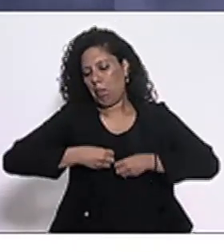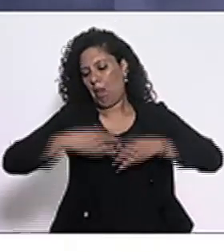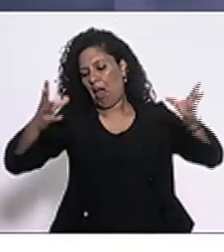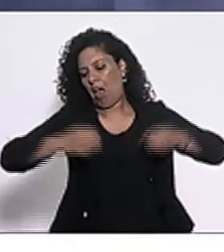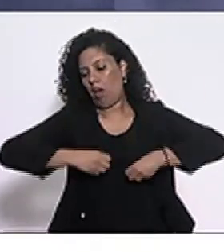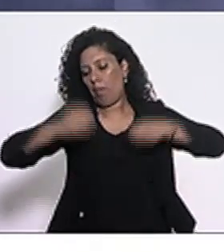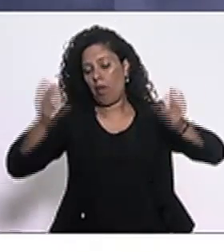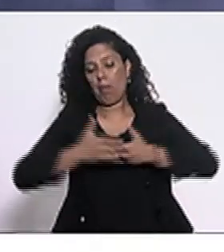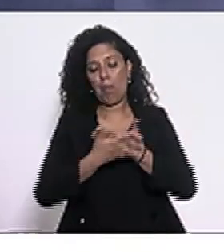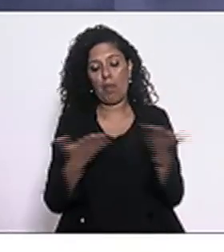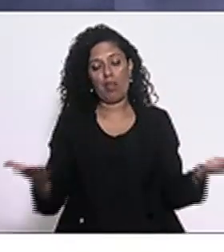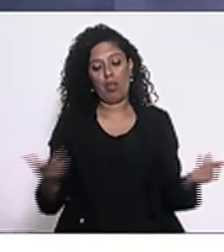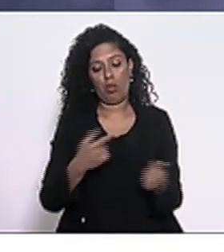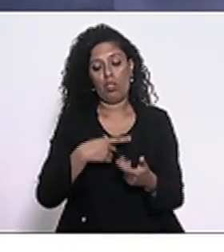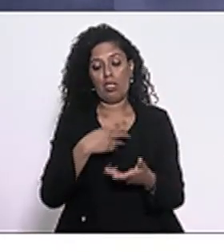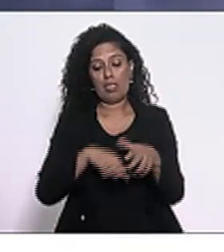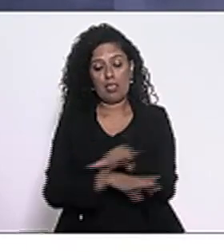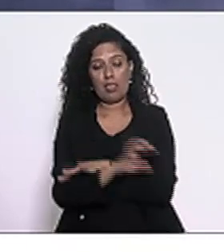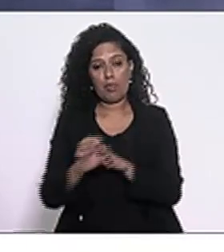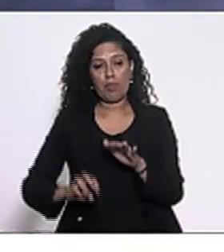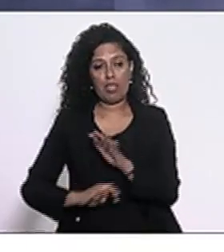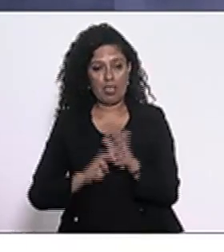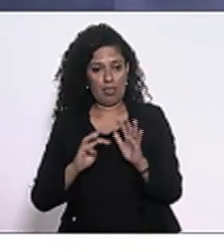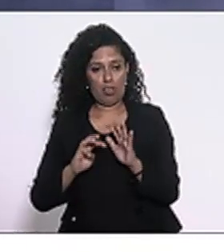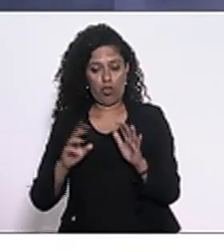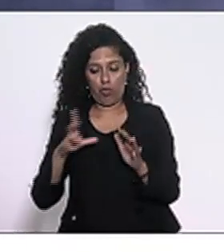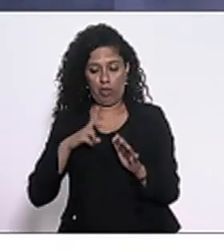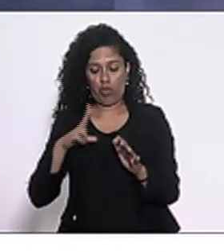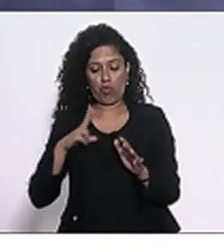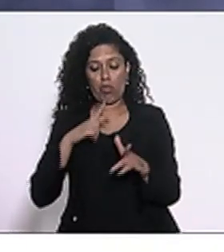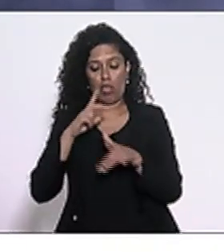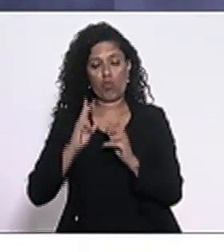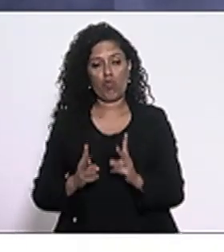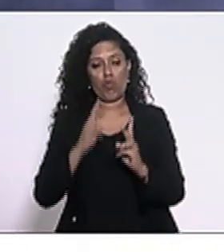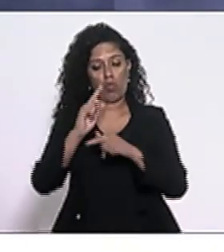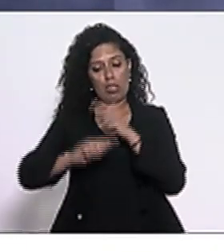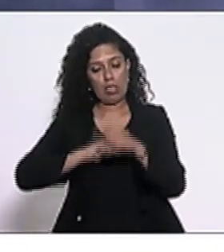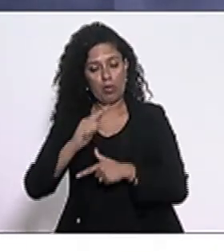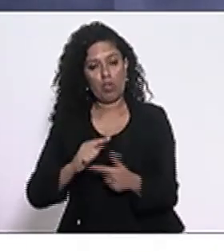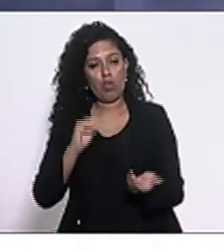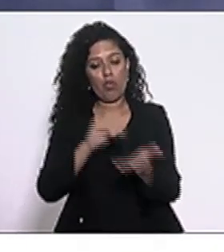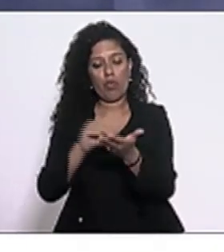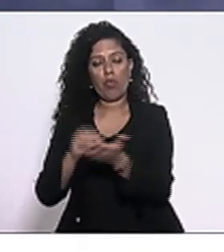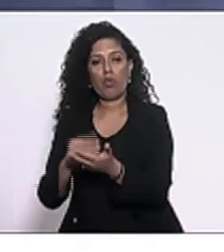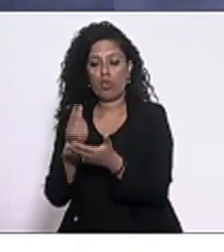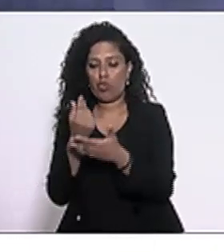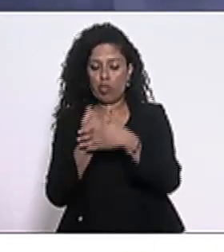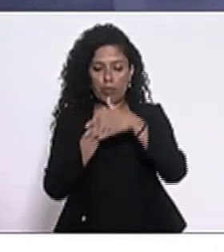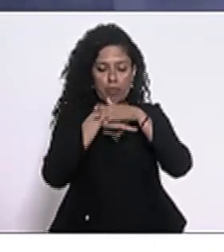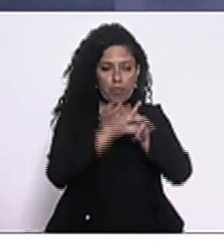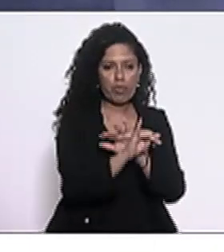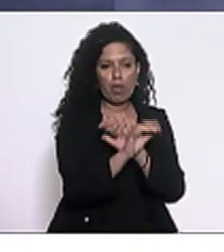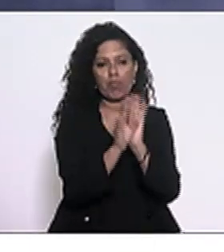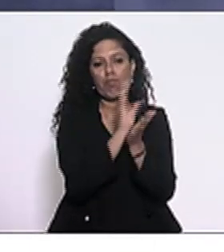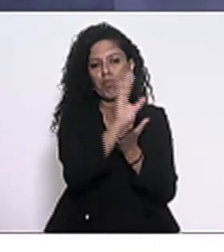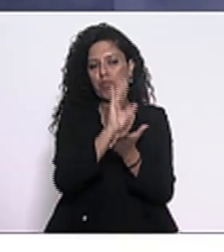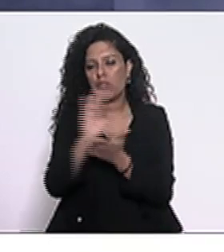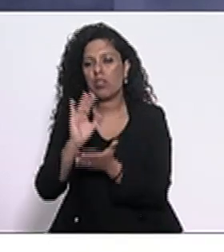porque a terceirização se manteve, como houve também a total falta de investimento dentro do Proderj, ao ponto